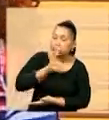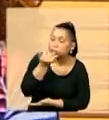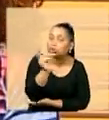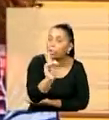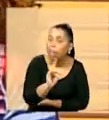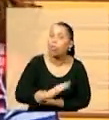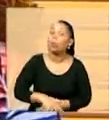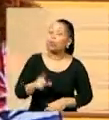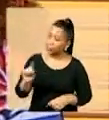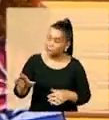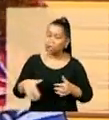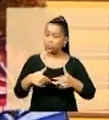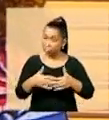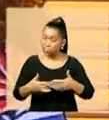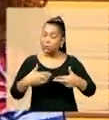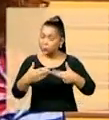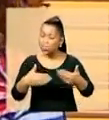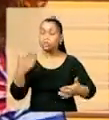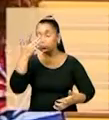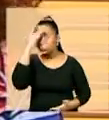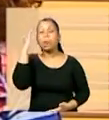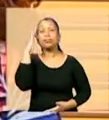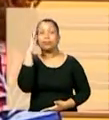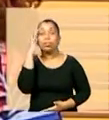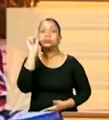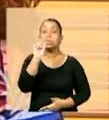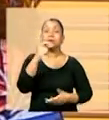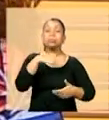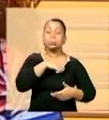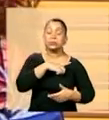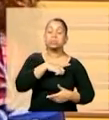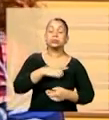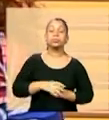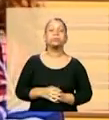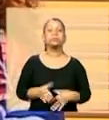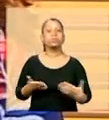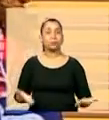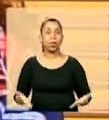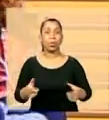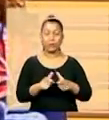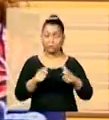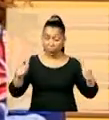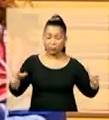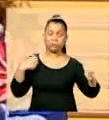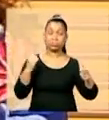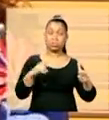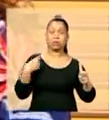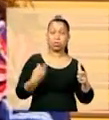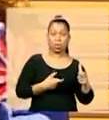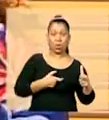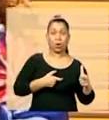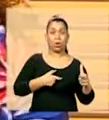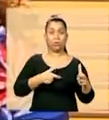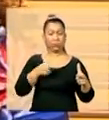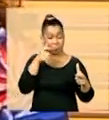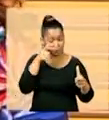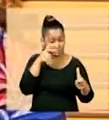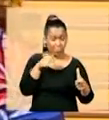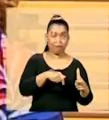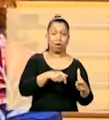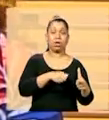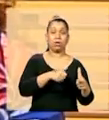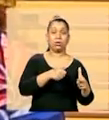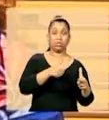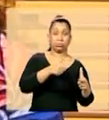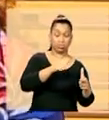que a rede está funcionando e que as pessoas estão entendendo que precisam ser notificados. Esse aumento, se nós observarmos esse aumento de 8